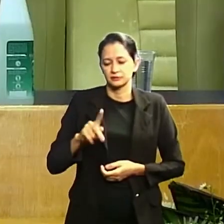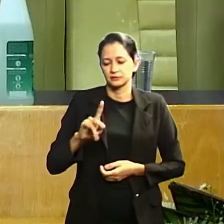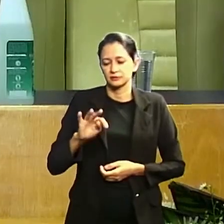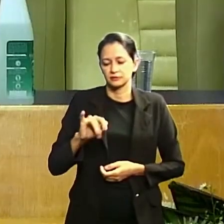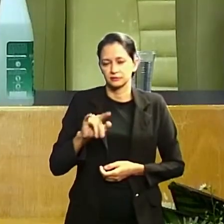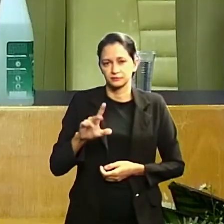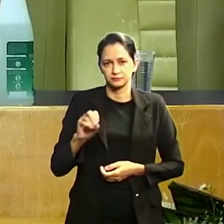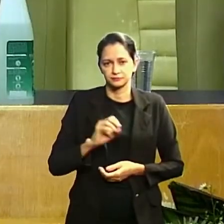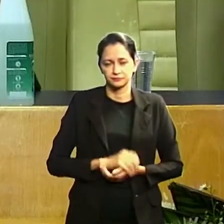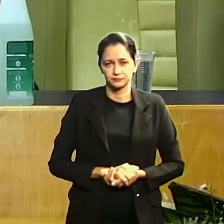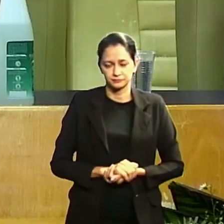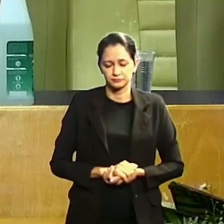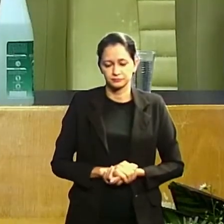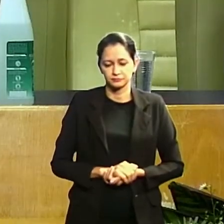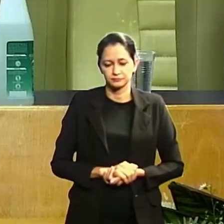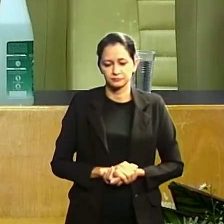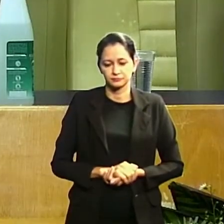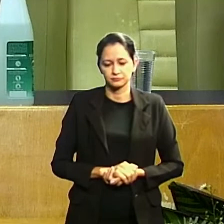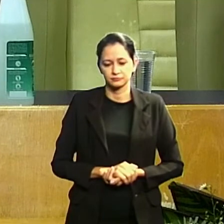Quitão.